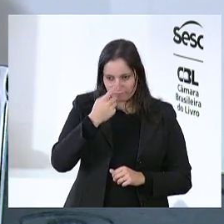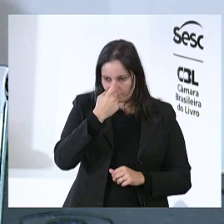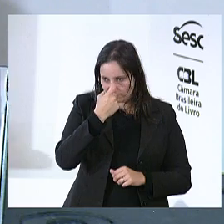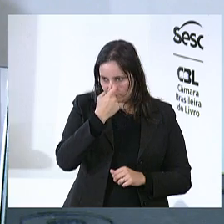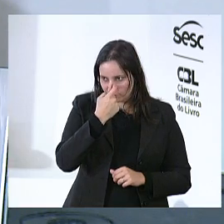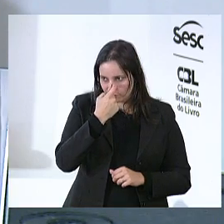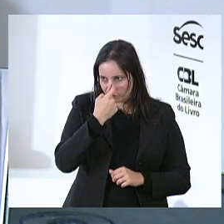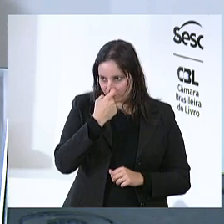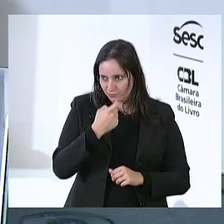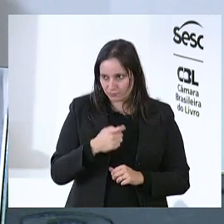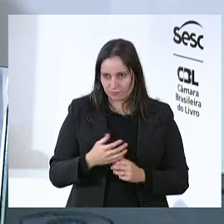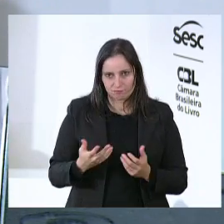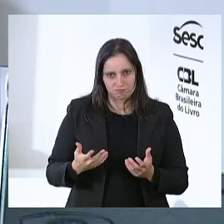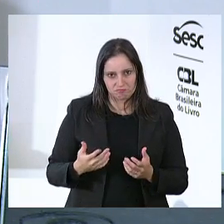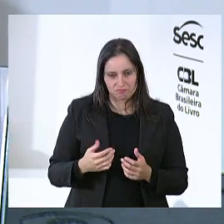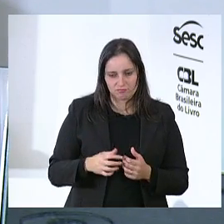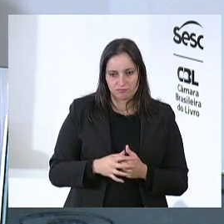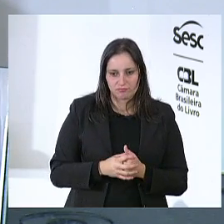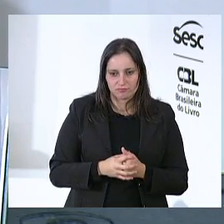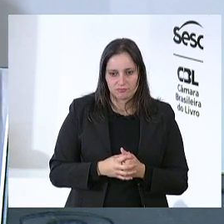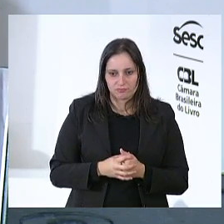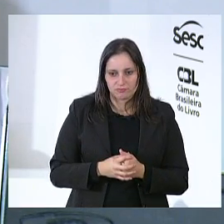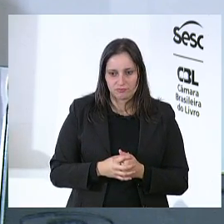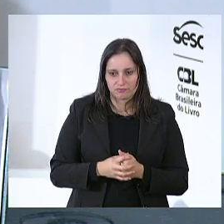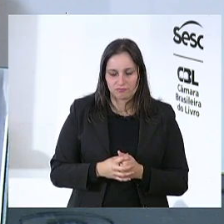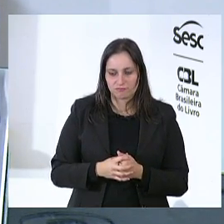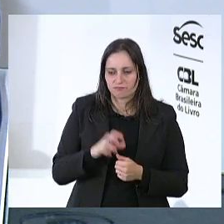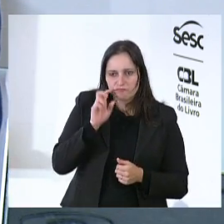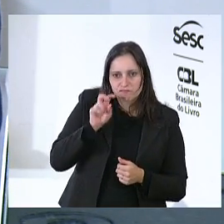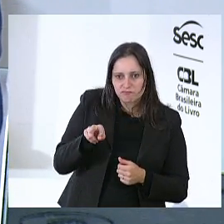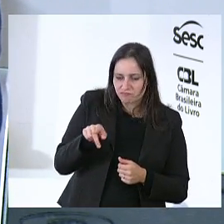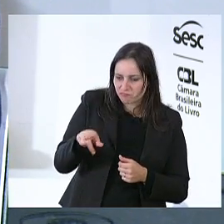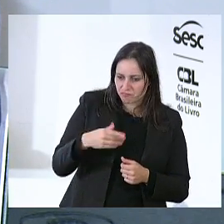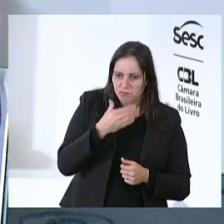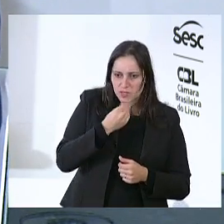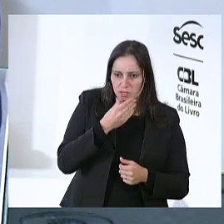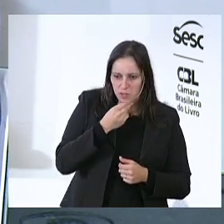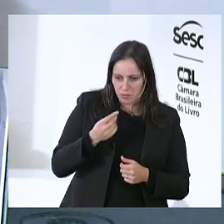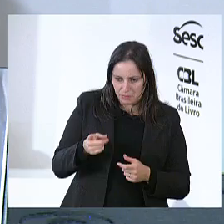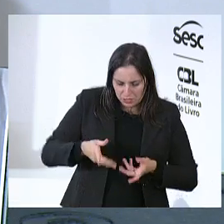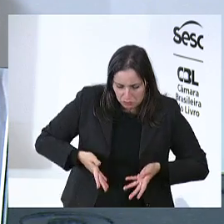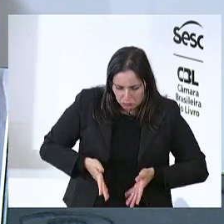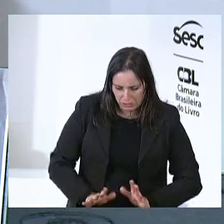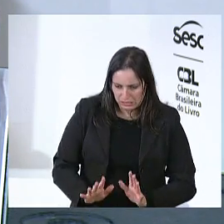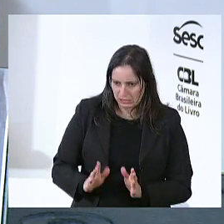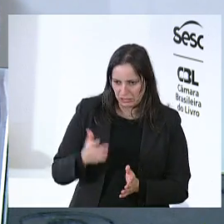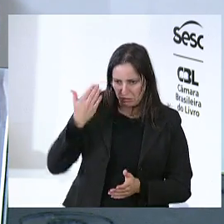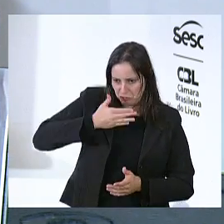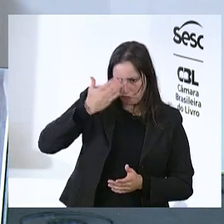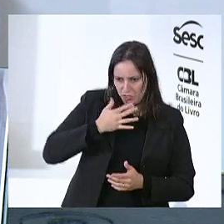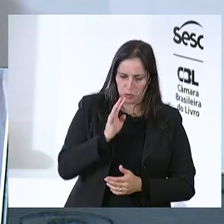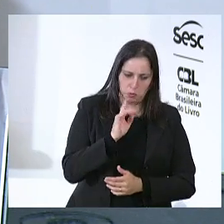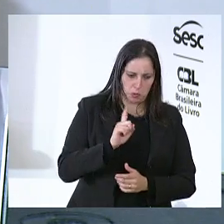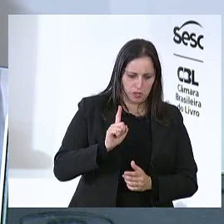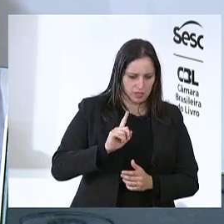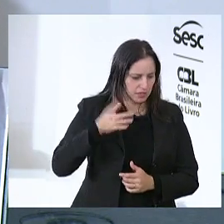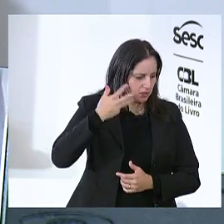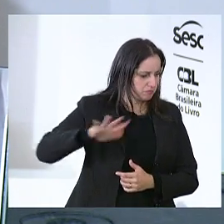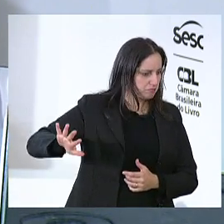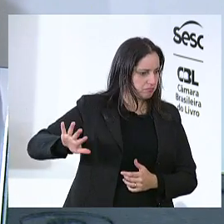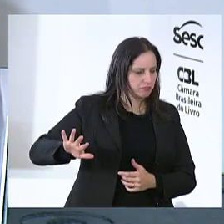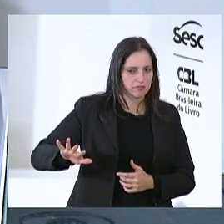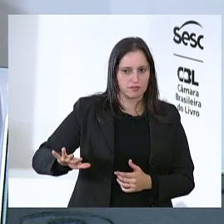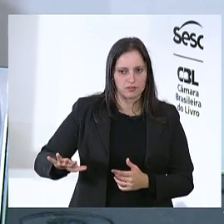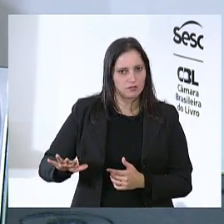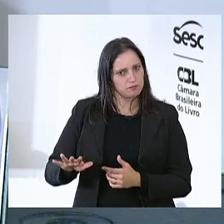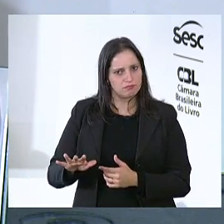esse moleque nascer, o mundo é filho da puta e eu vou tocar em frente, vou cuidar da minha vida, né? Ou então eu vou tentar entender como